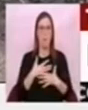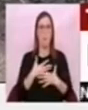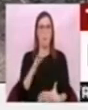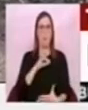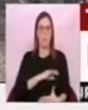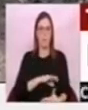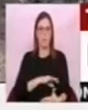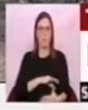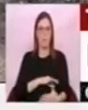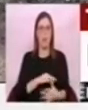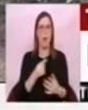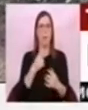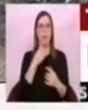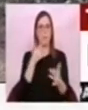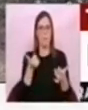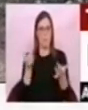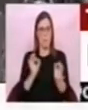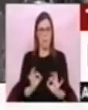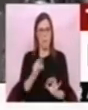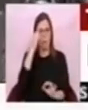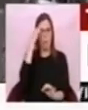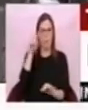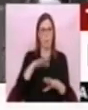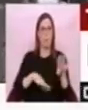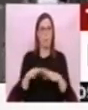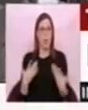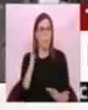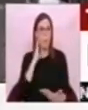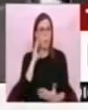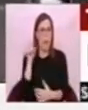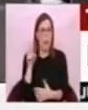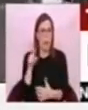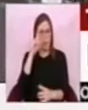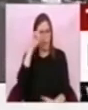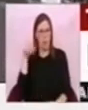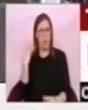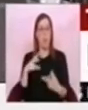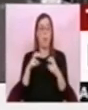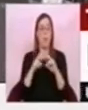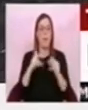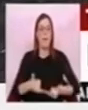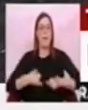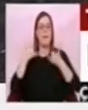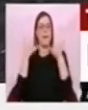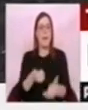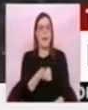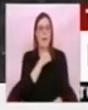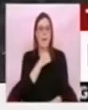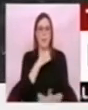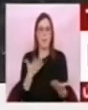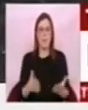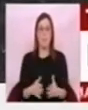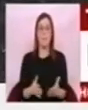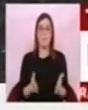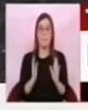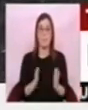profissionais muitíssimo bem preparados para fazer o que estão a fazer neste momento. O problema é a seguir, porque vai